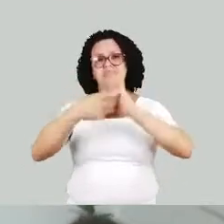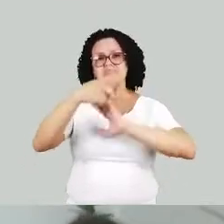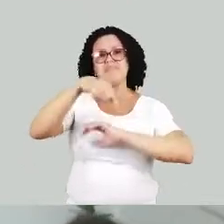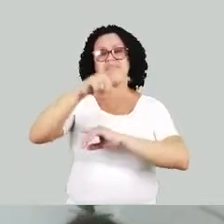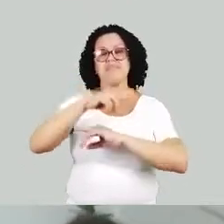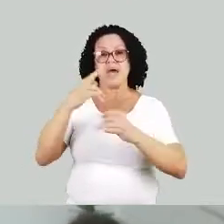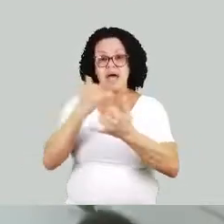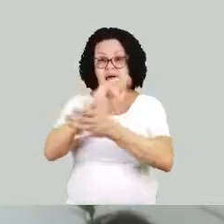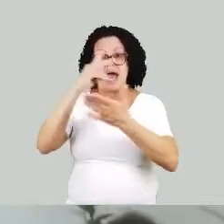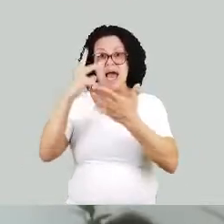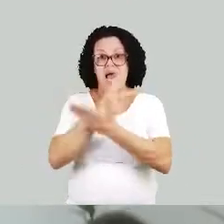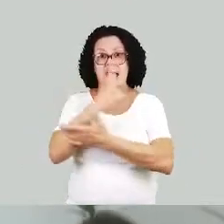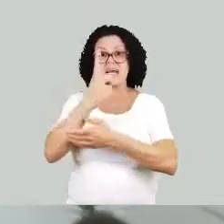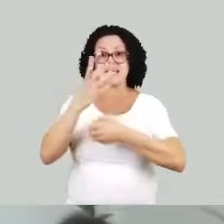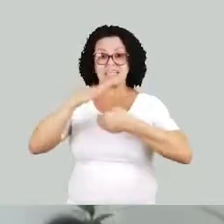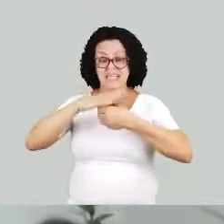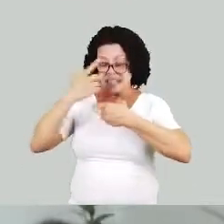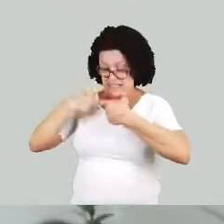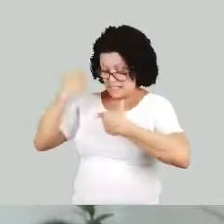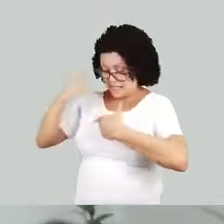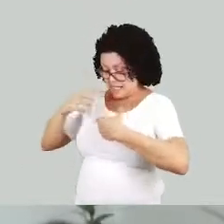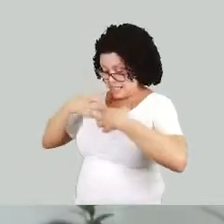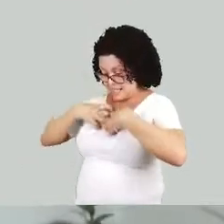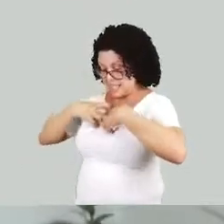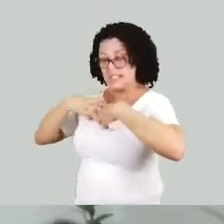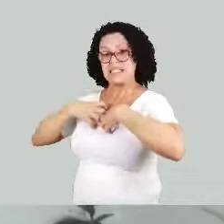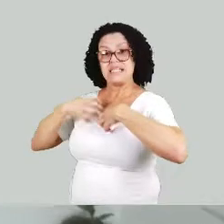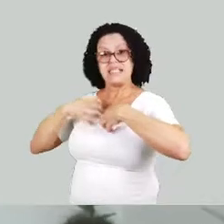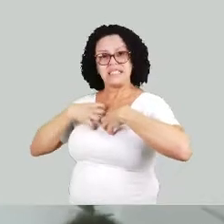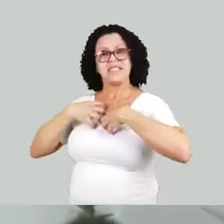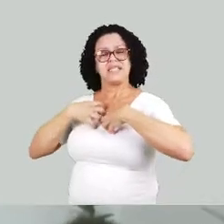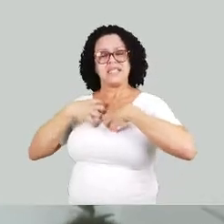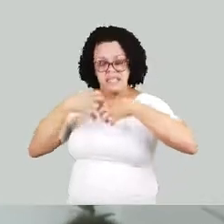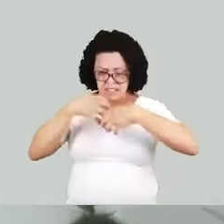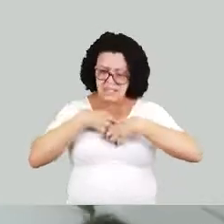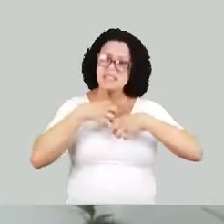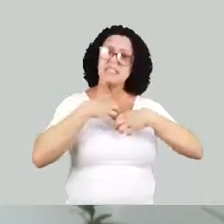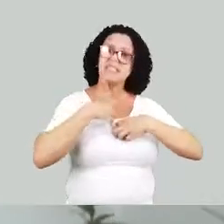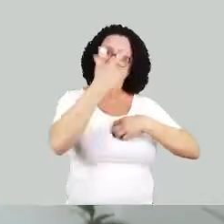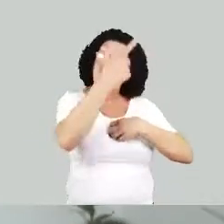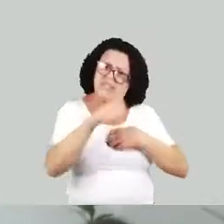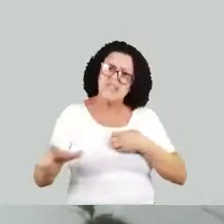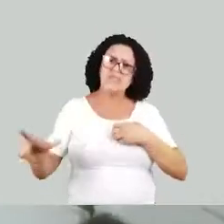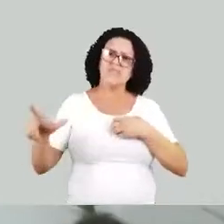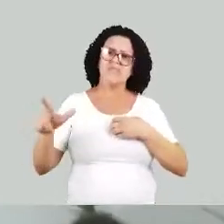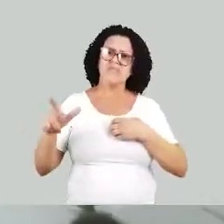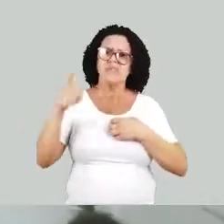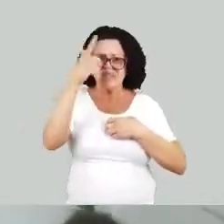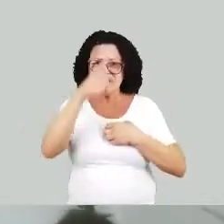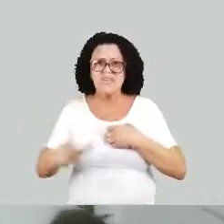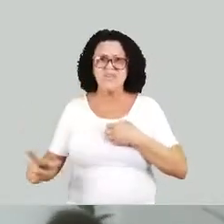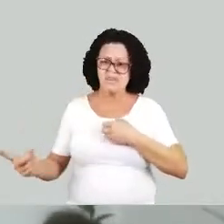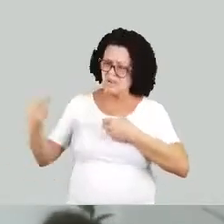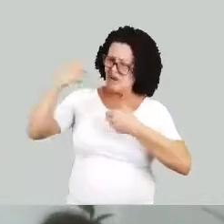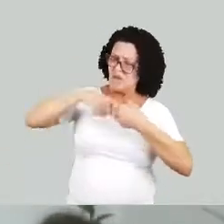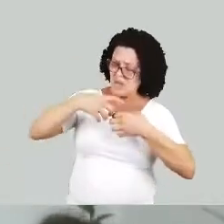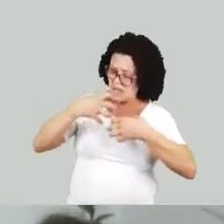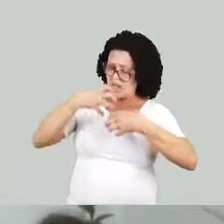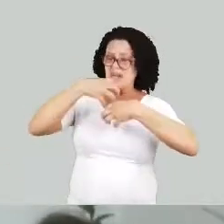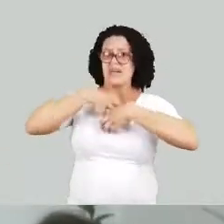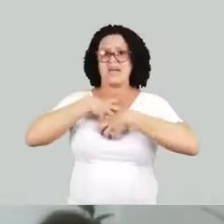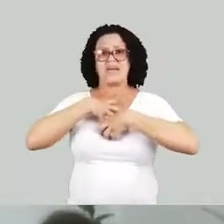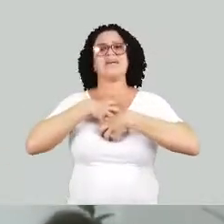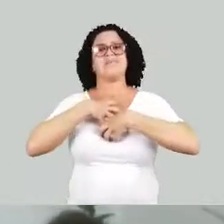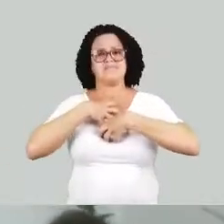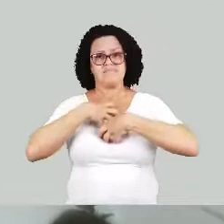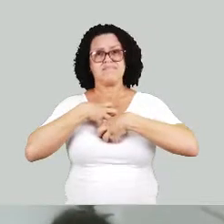o efeito de ressentir, ou seja, sentir novamente. É o cultivo de um